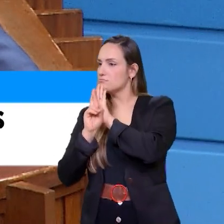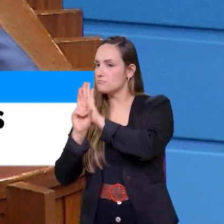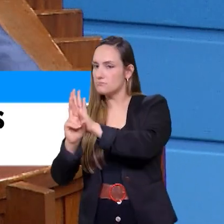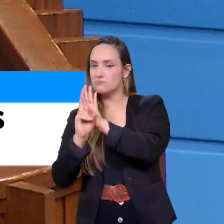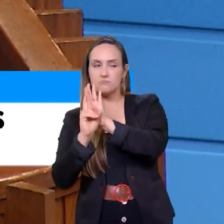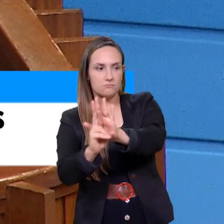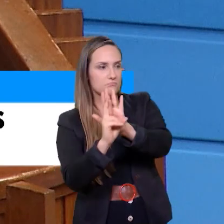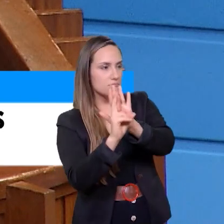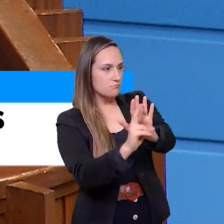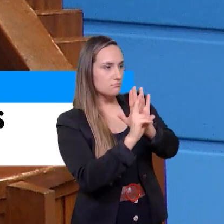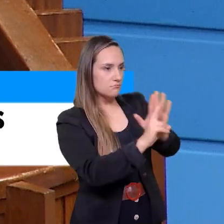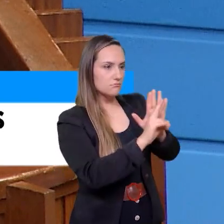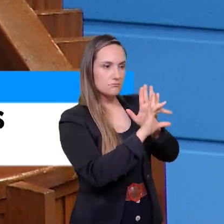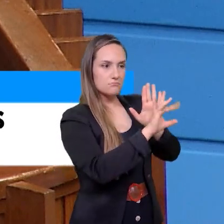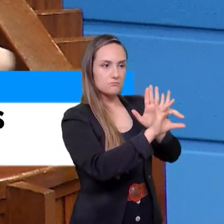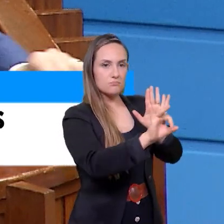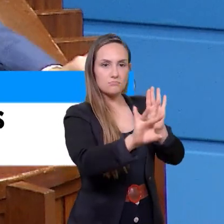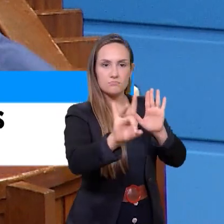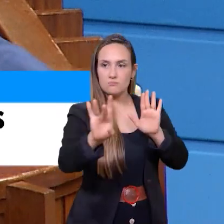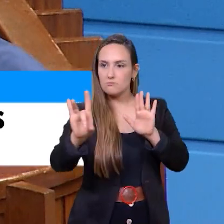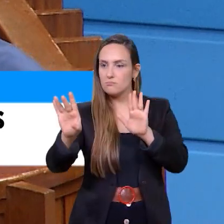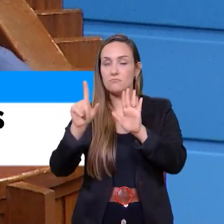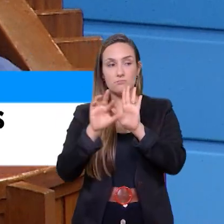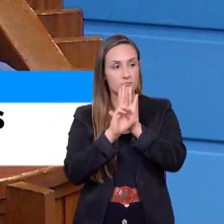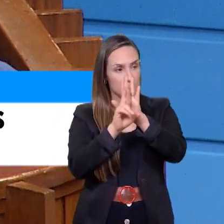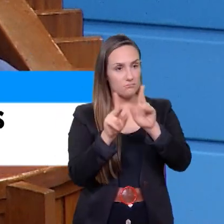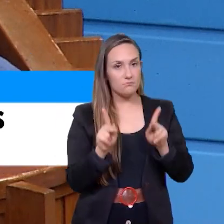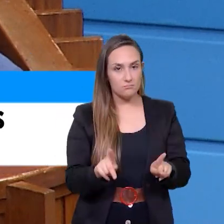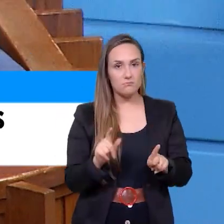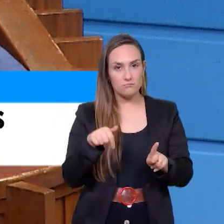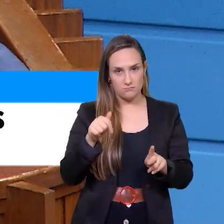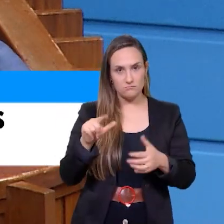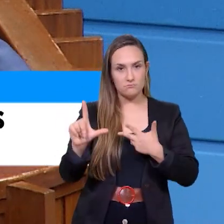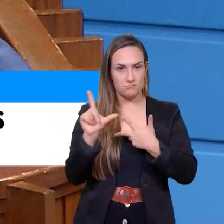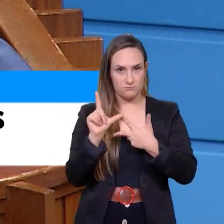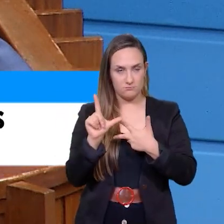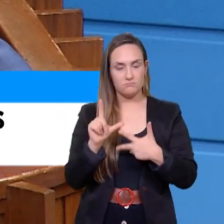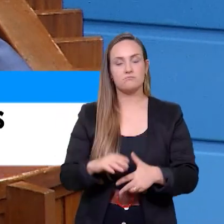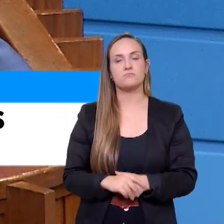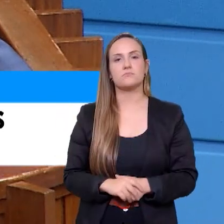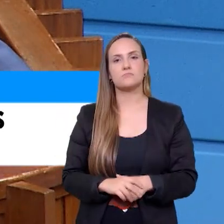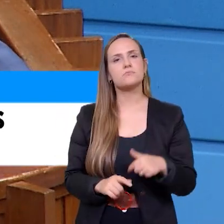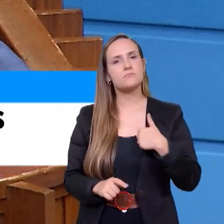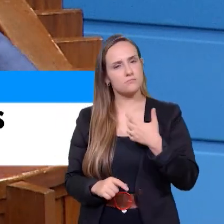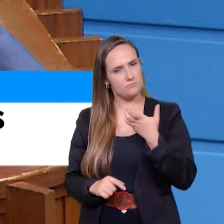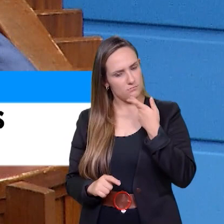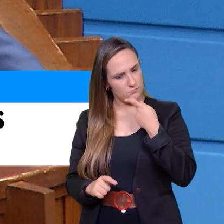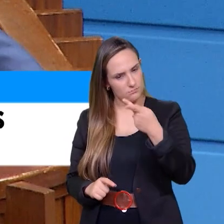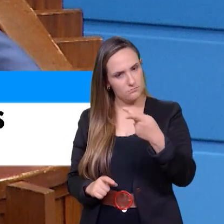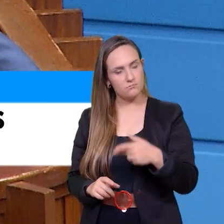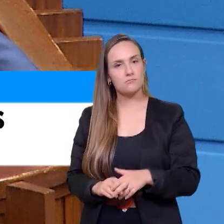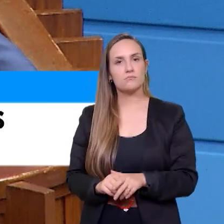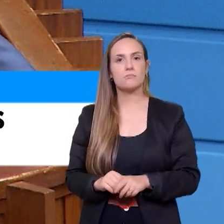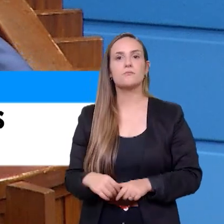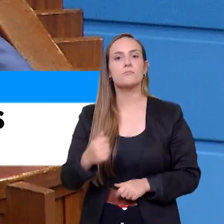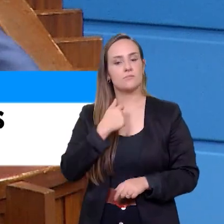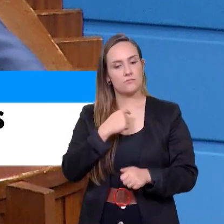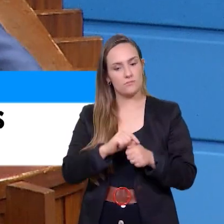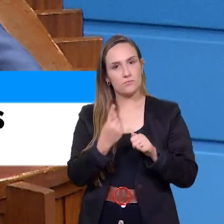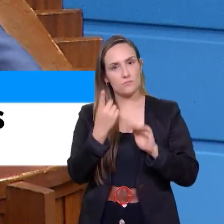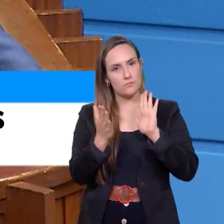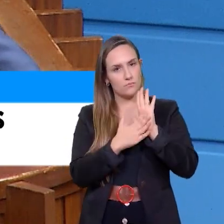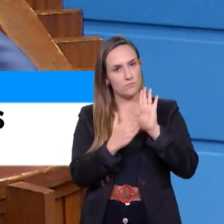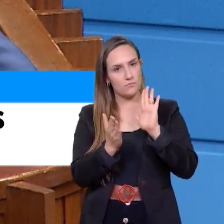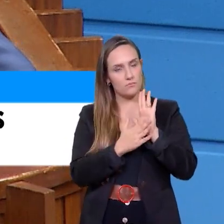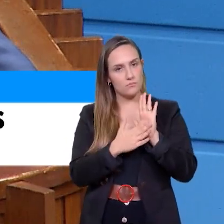representantes diretos do Poder Legislativo, dizer que